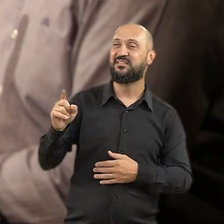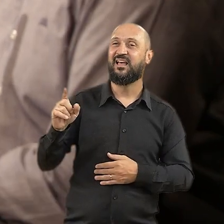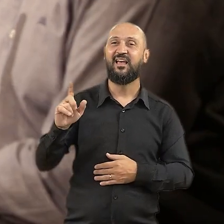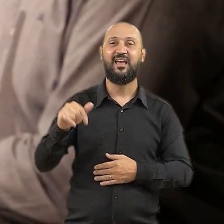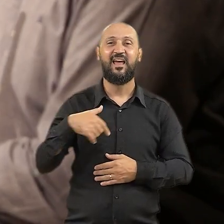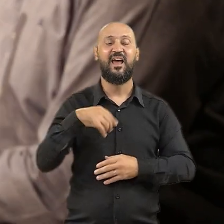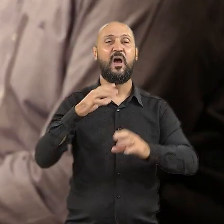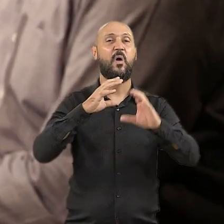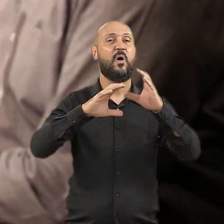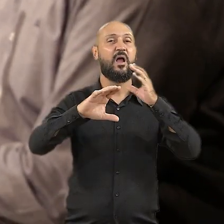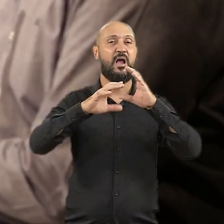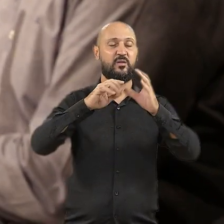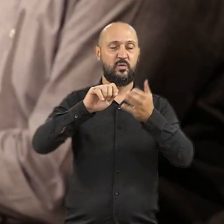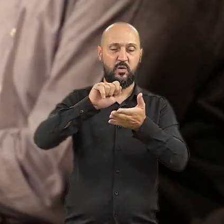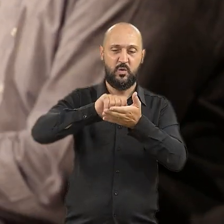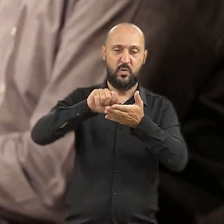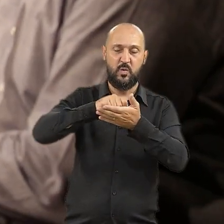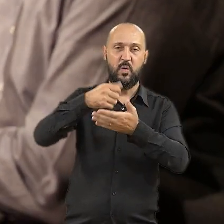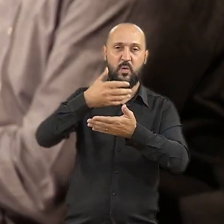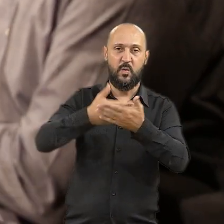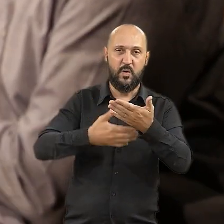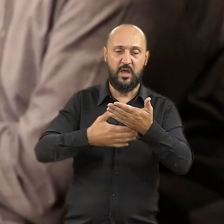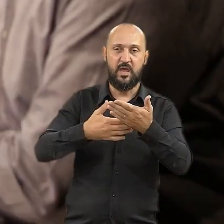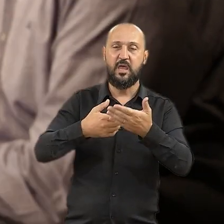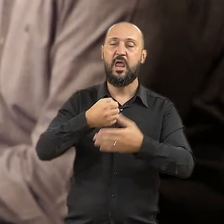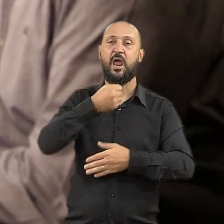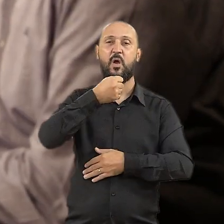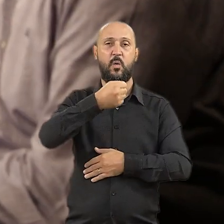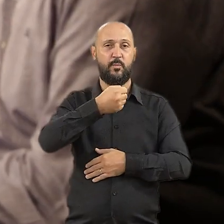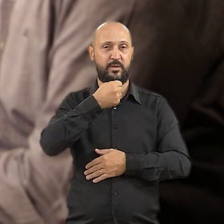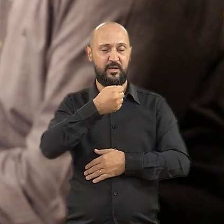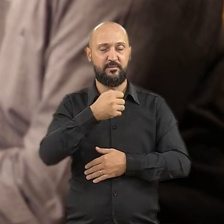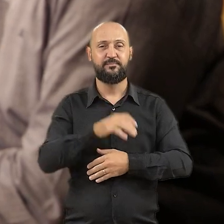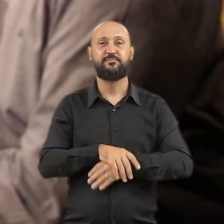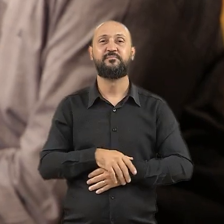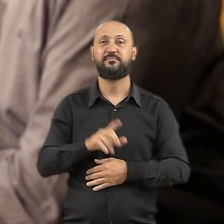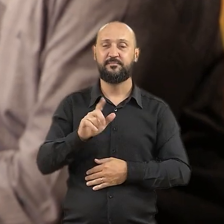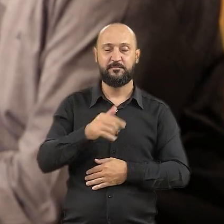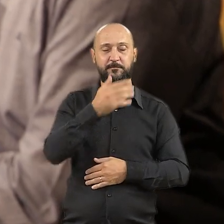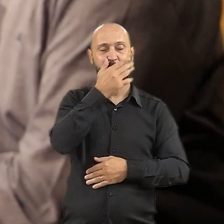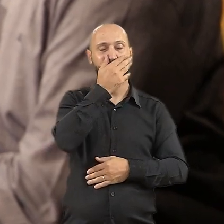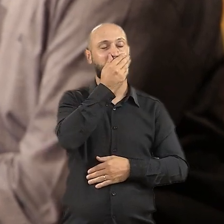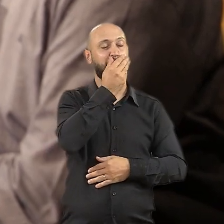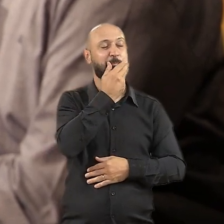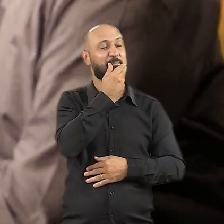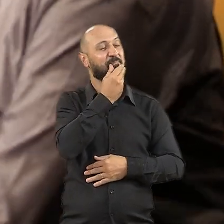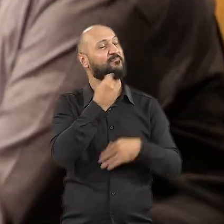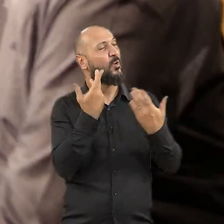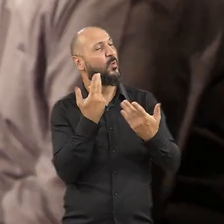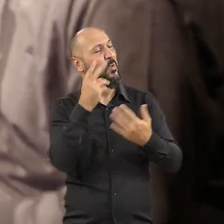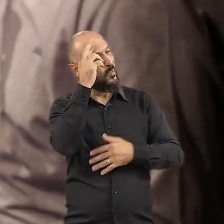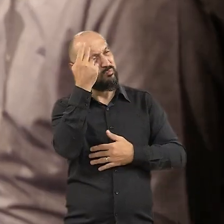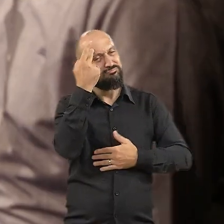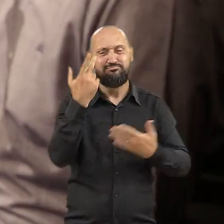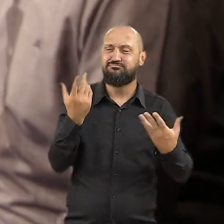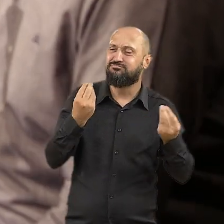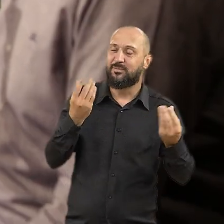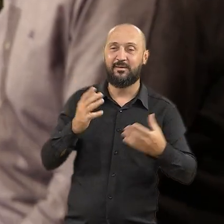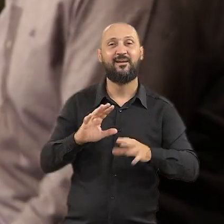Você é um cantor, compositor e comunicador, né? Então, a coisa... Ou é o